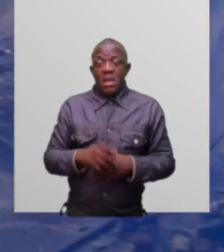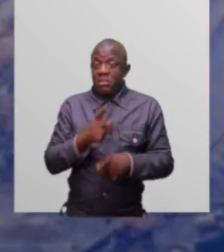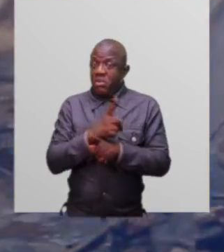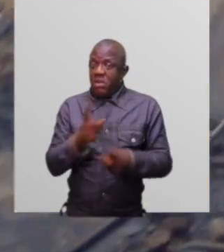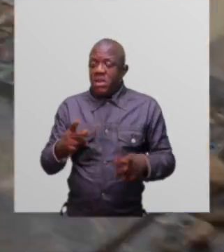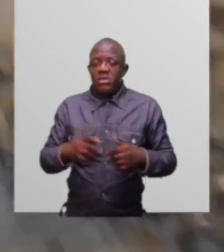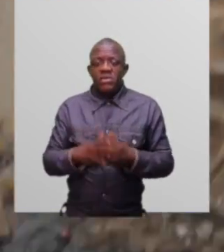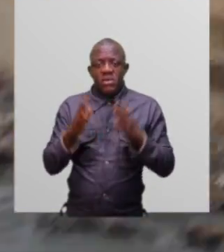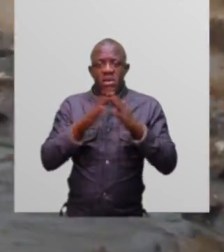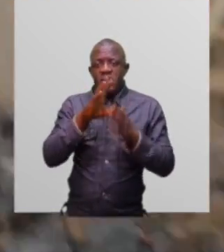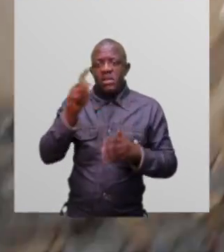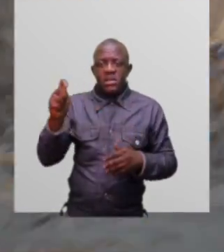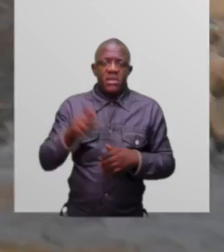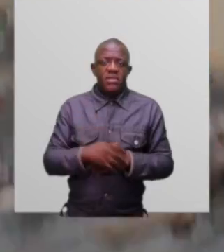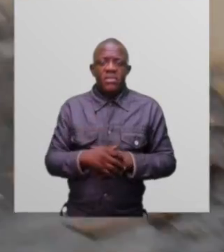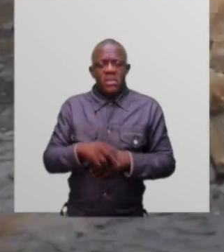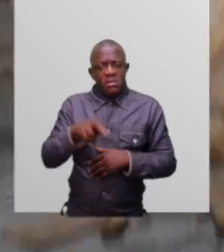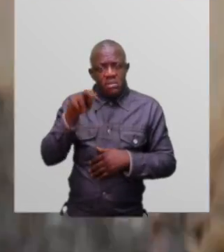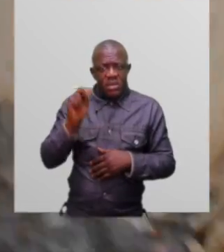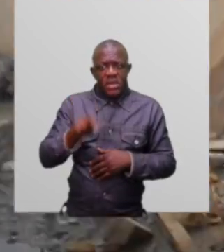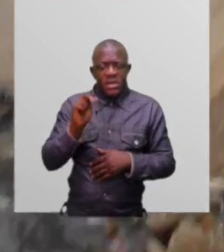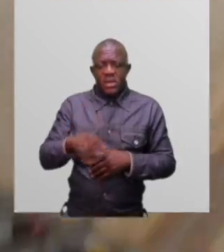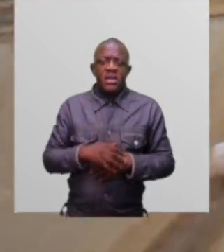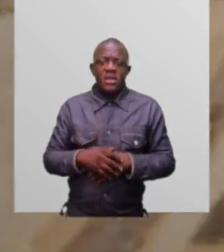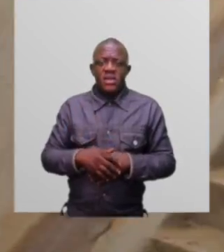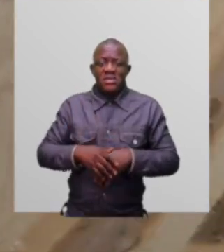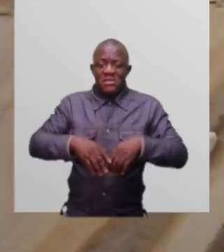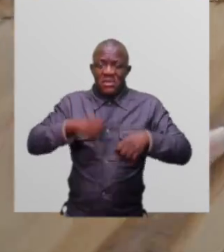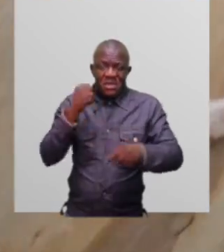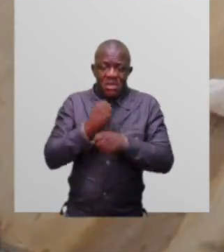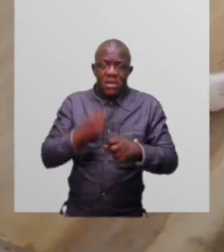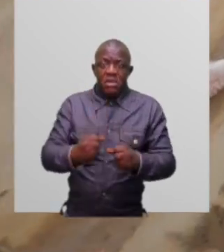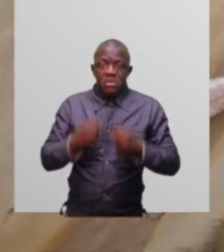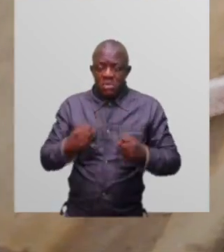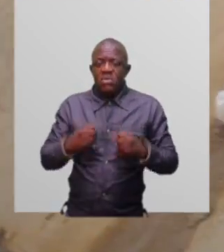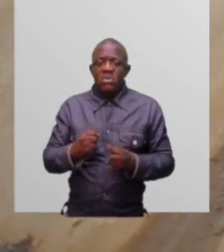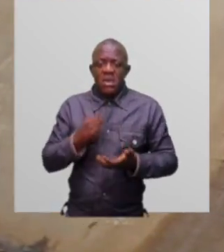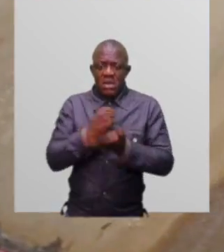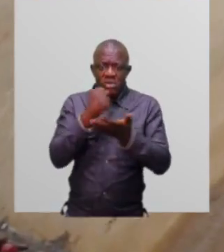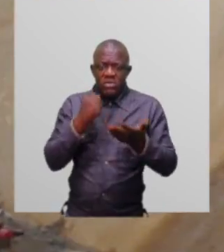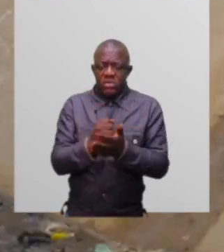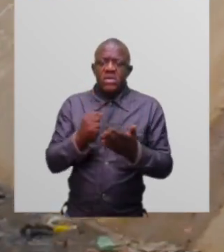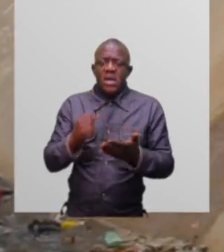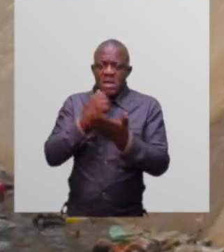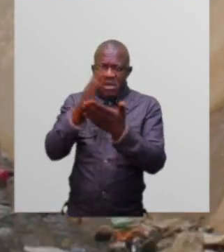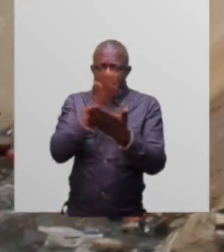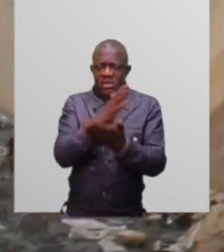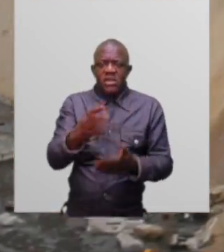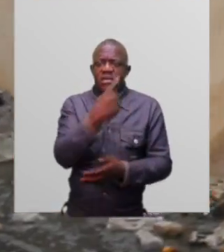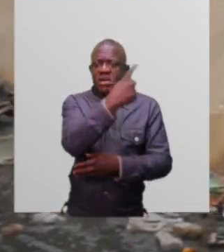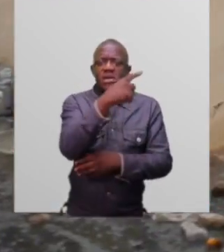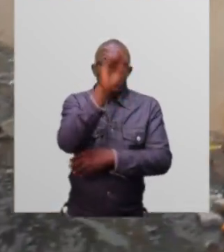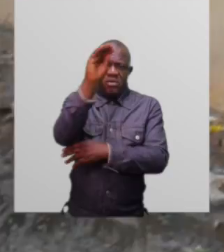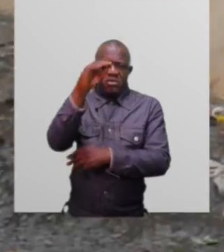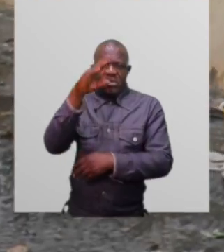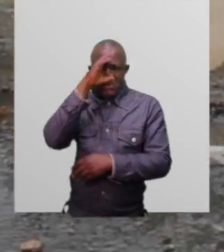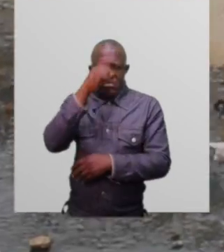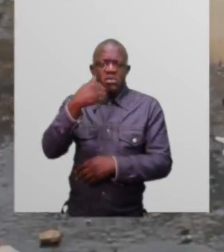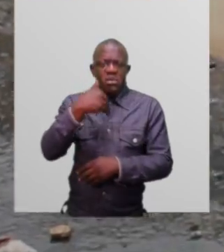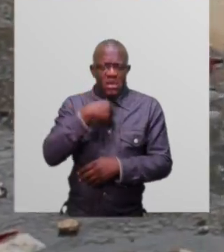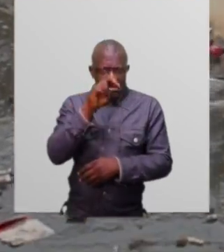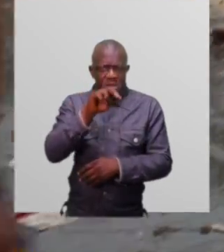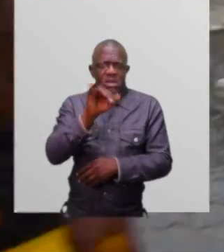que a Casa CE pretende implantar as autarquias para que os cidadãos possam eleger os seus representantes